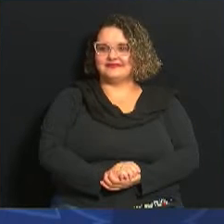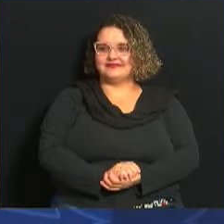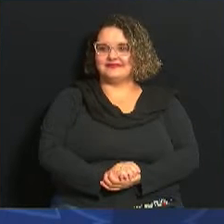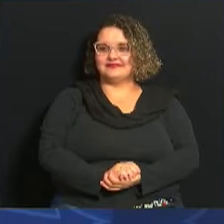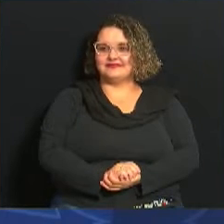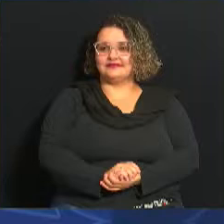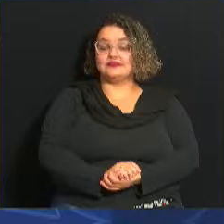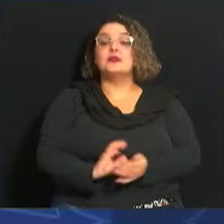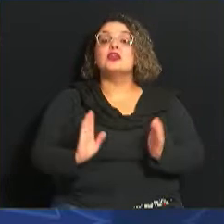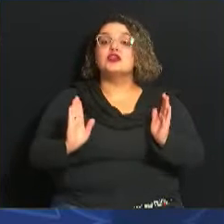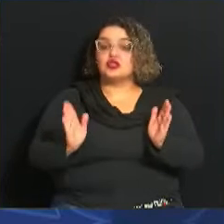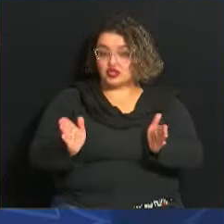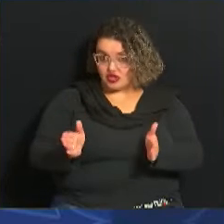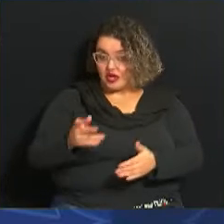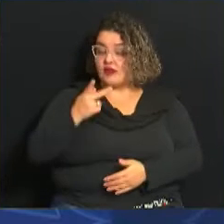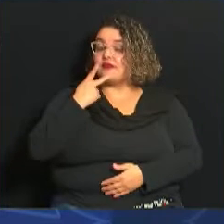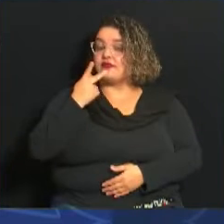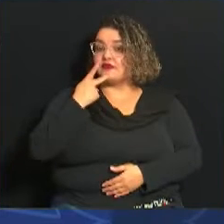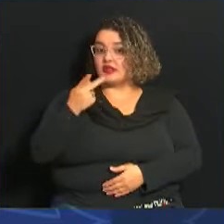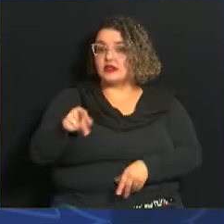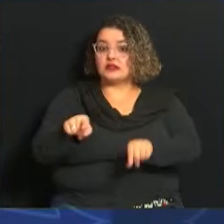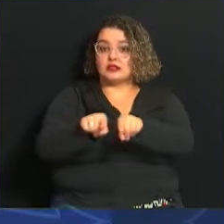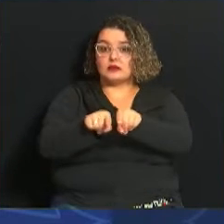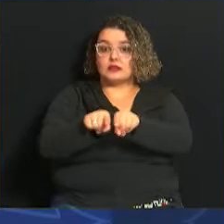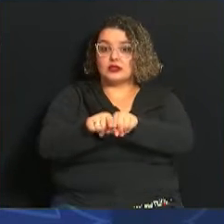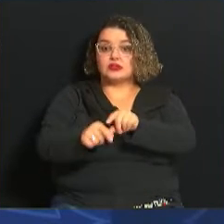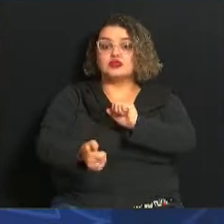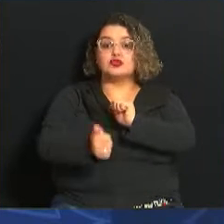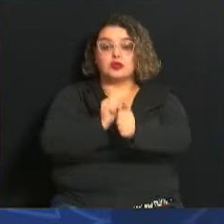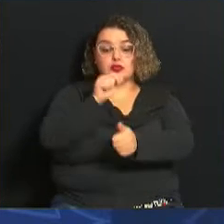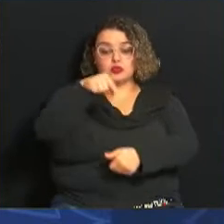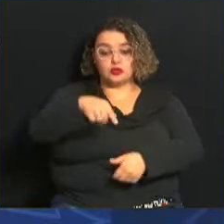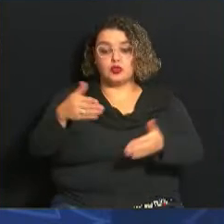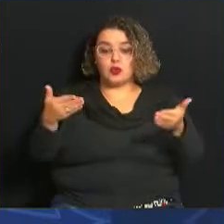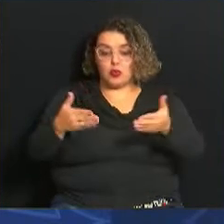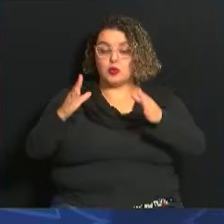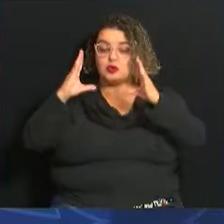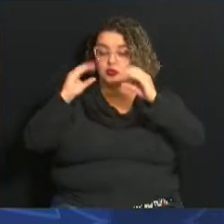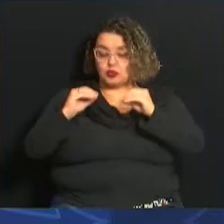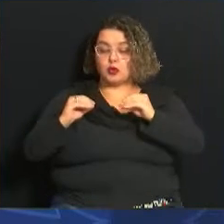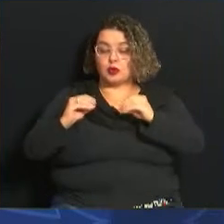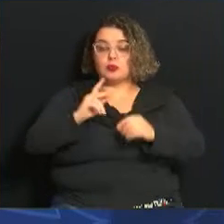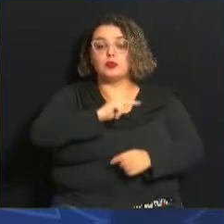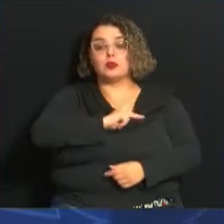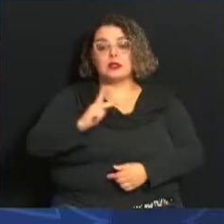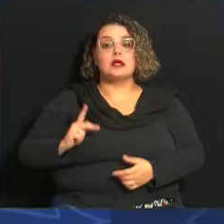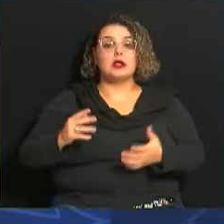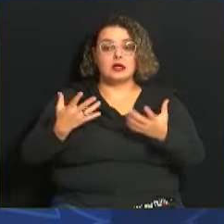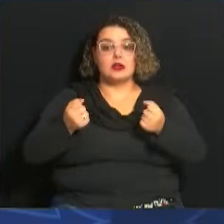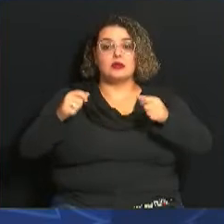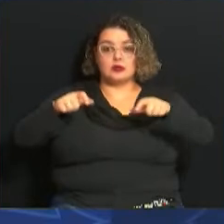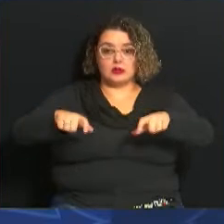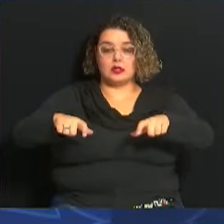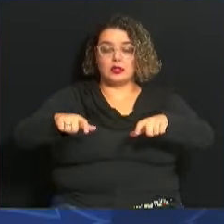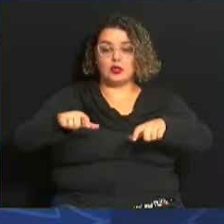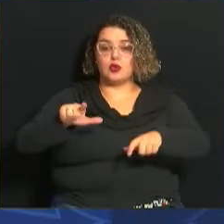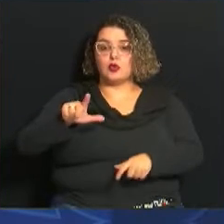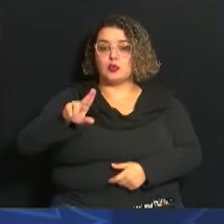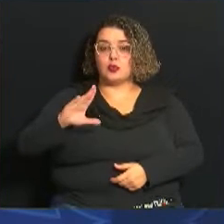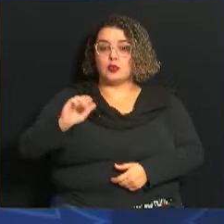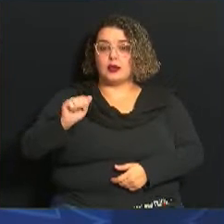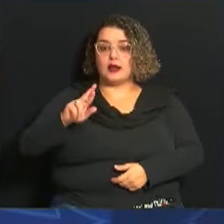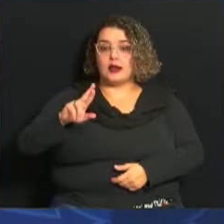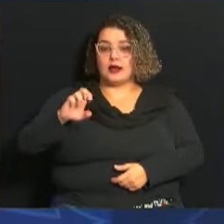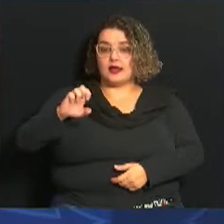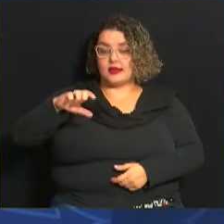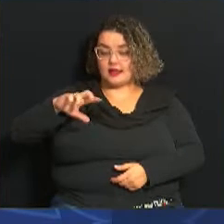E já a gente fala também sobre o jogo de hoje à noite. A Ponte Preta recebe no estádio Moisés Lucarelli a